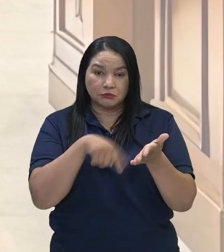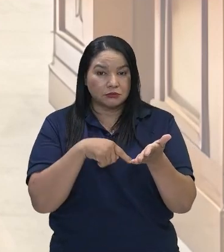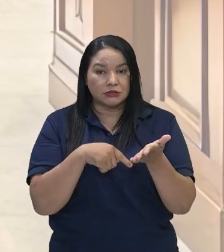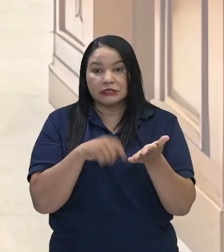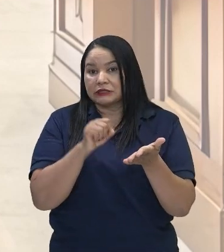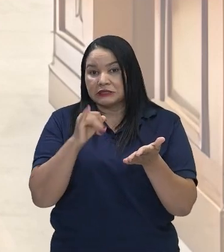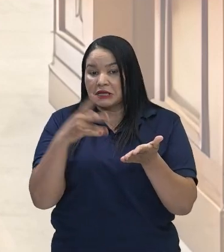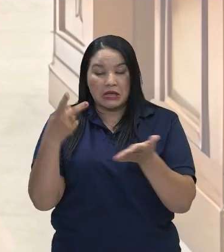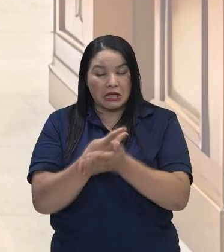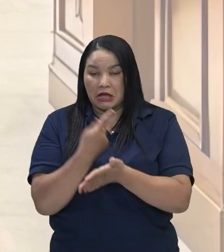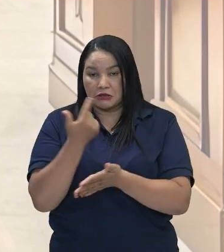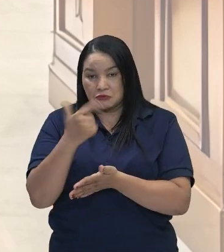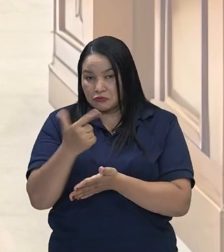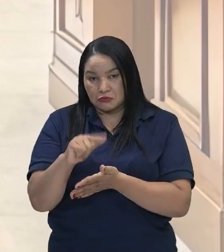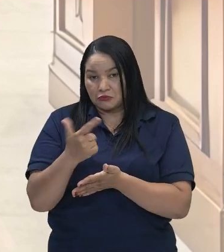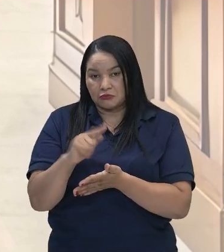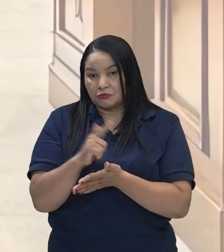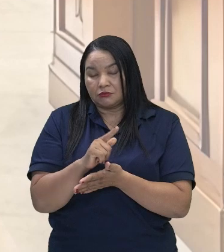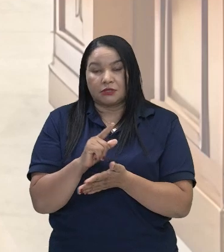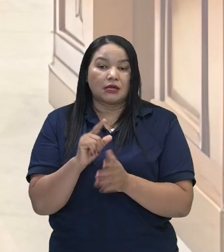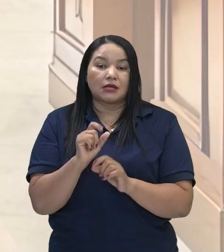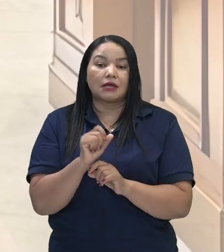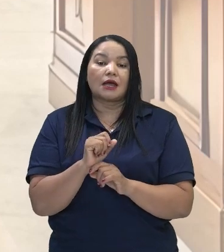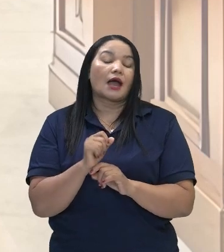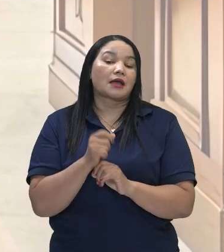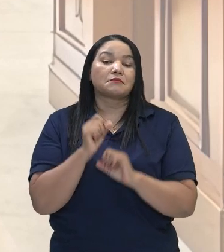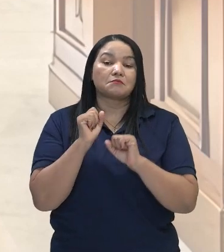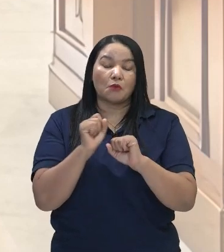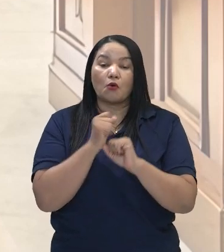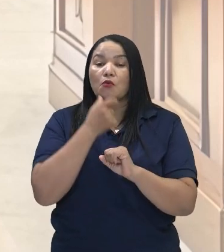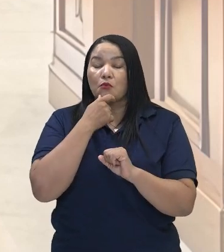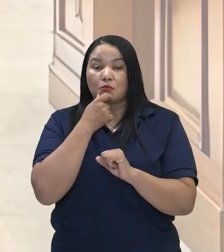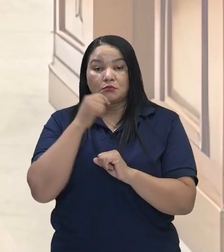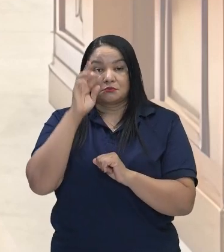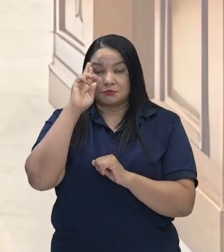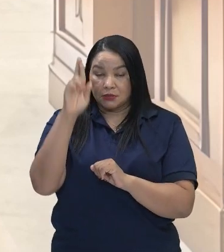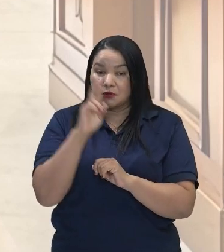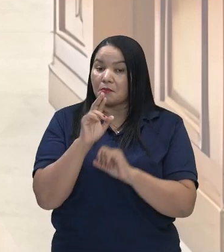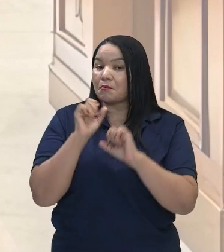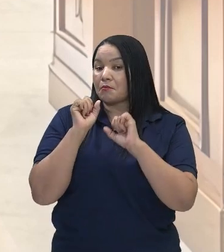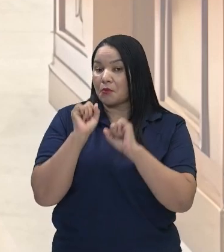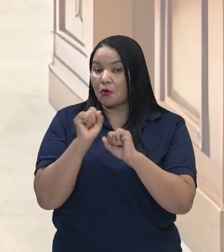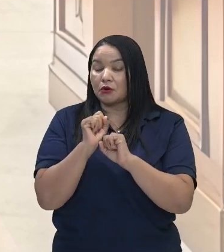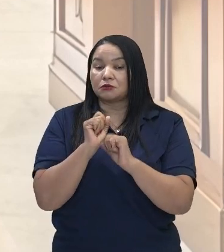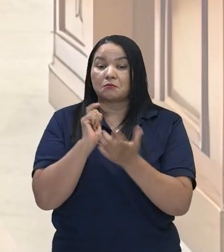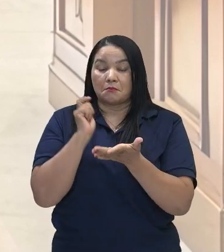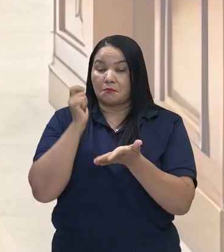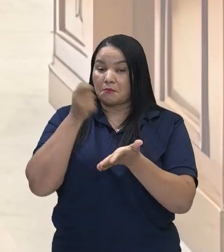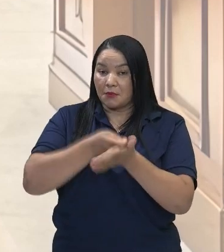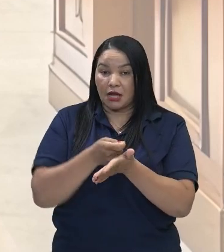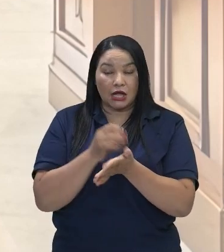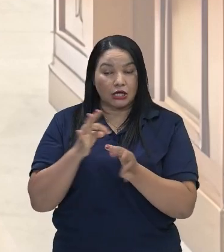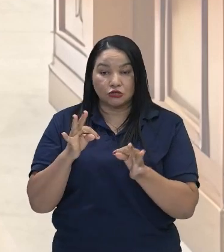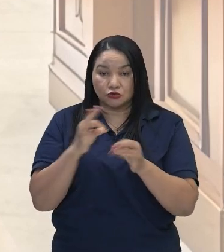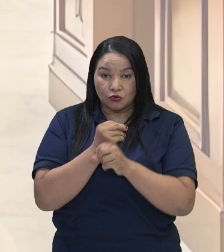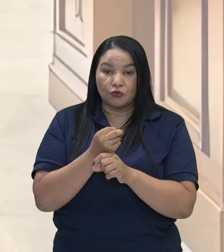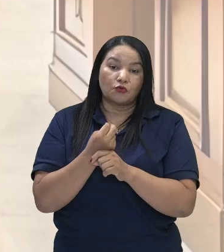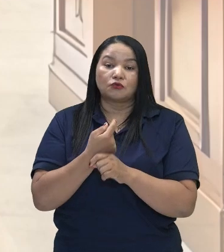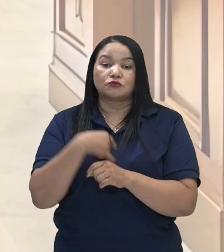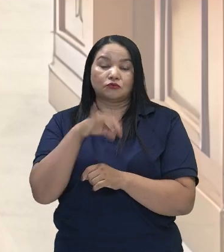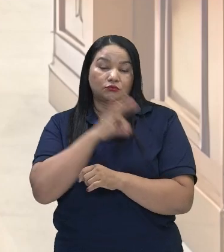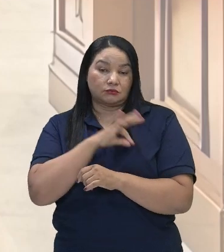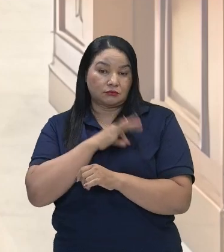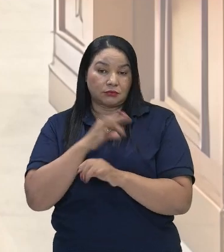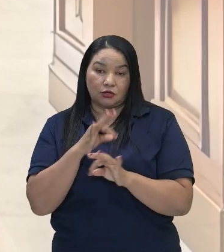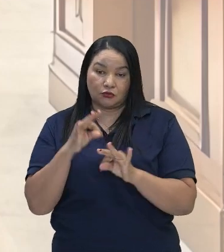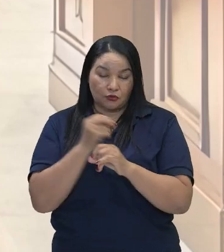falta grave por parte do empregado. Nesse caso, o empregador, o patrão, é obrigado a pagar todas as verbas rescisórias